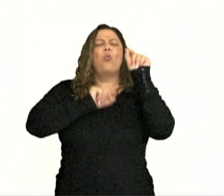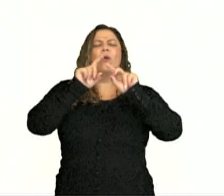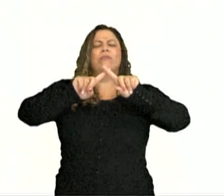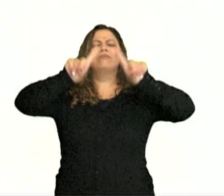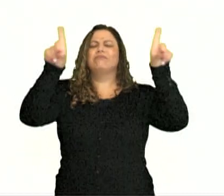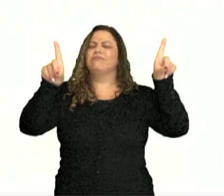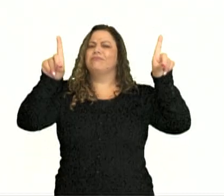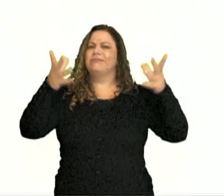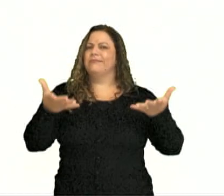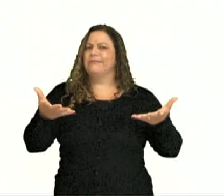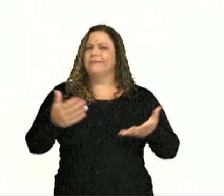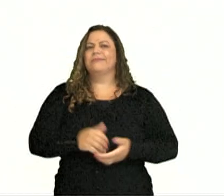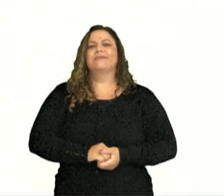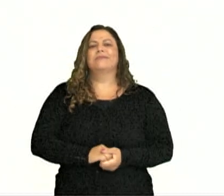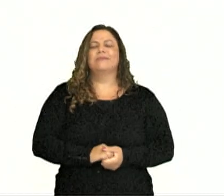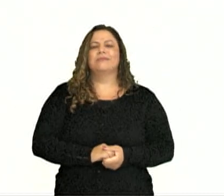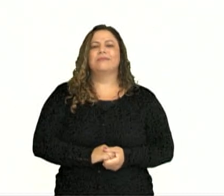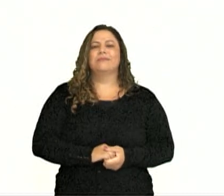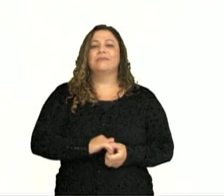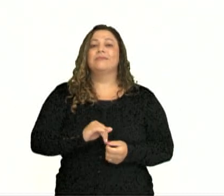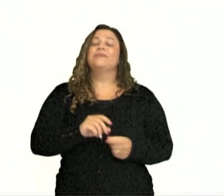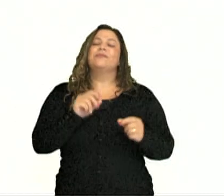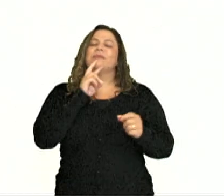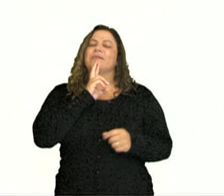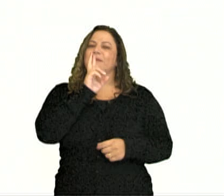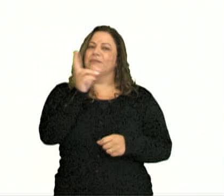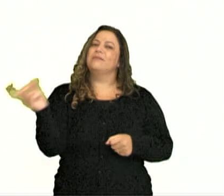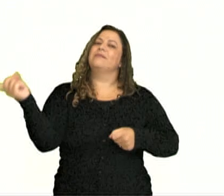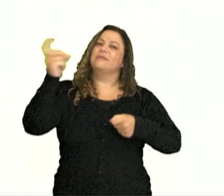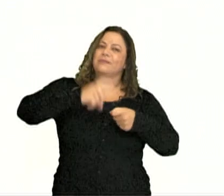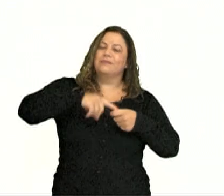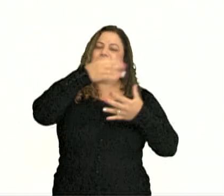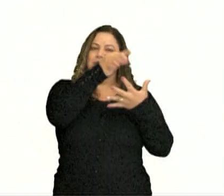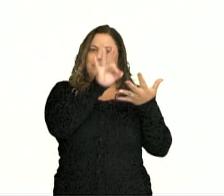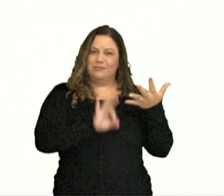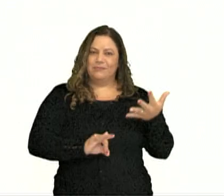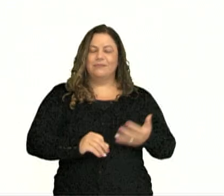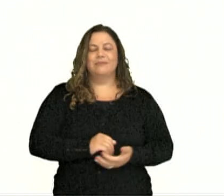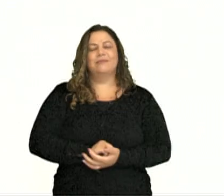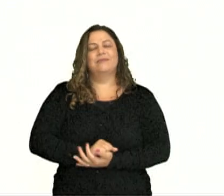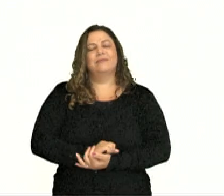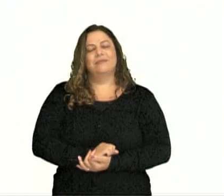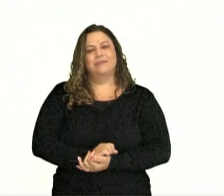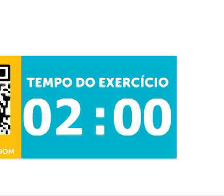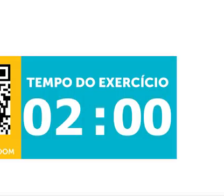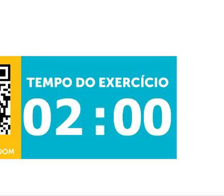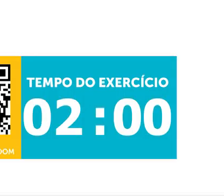MAS? Faz aí que eu volto daqui a pouco conferir contigo, combinado?